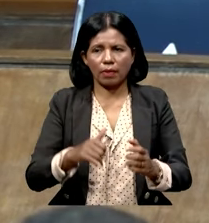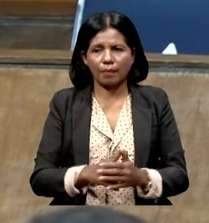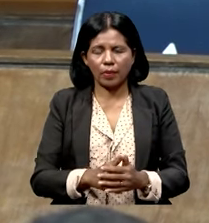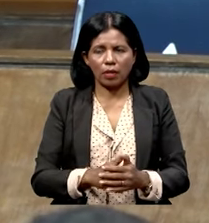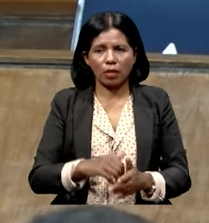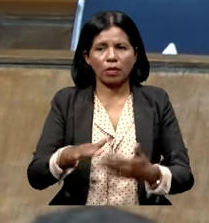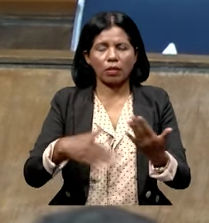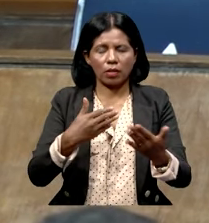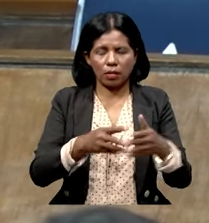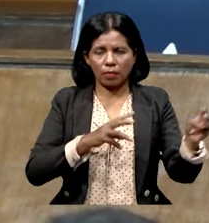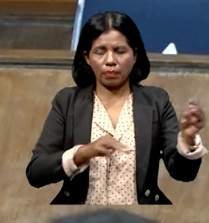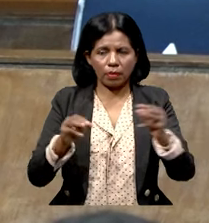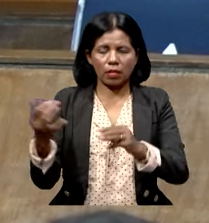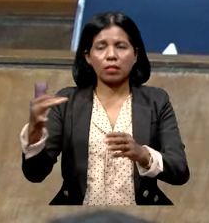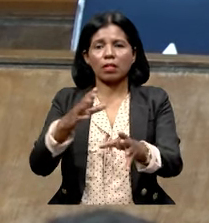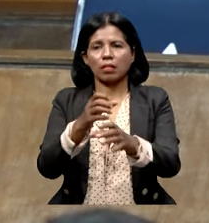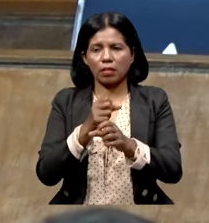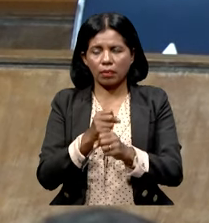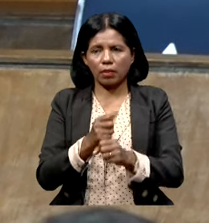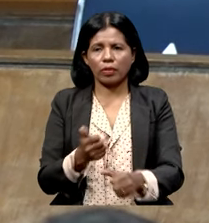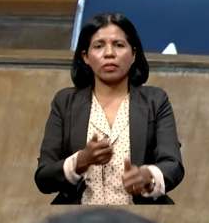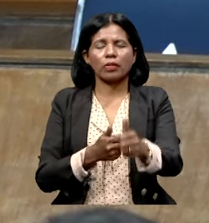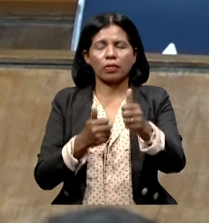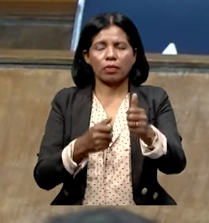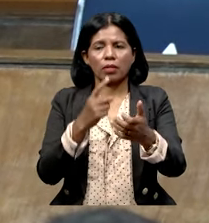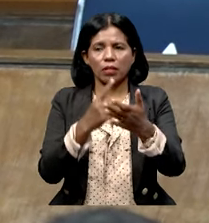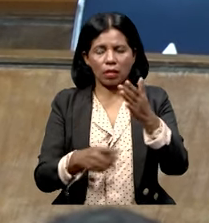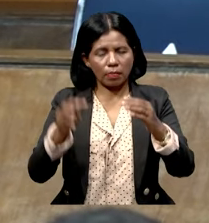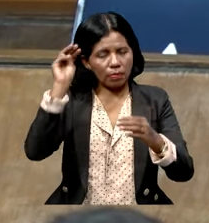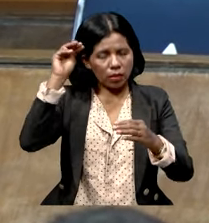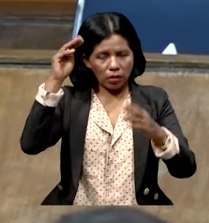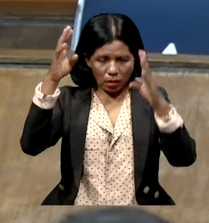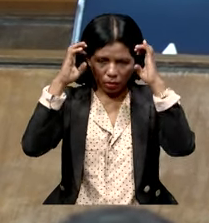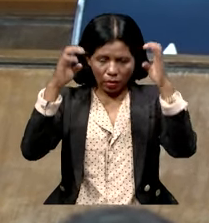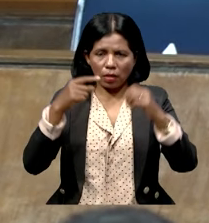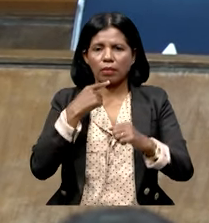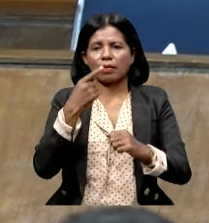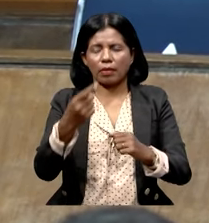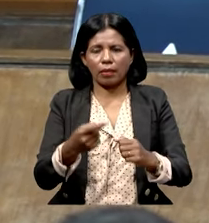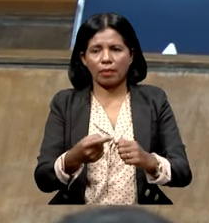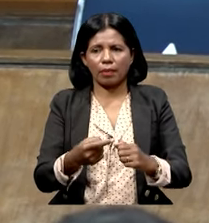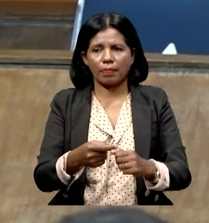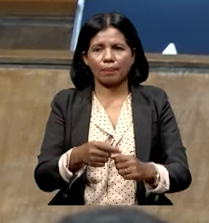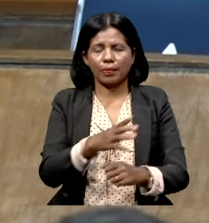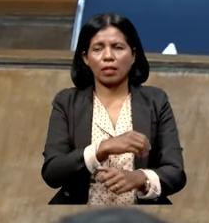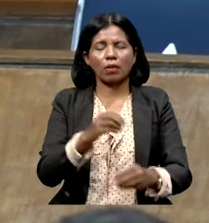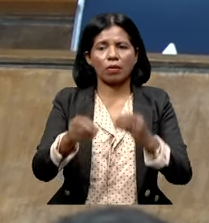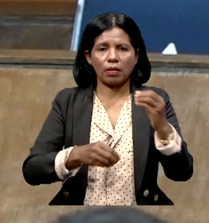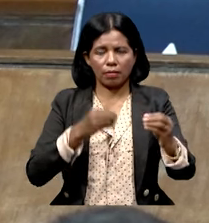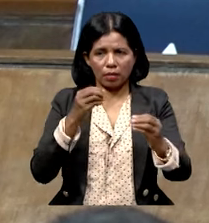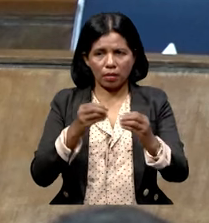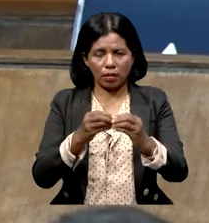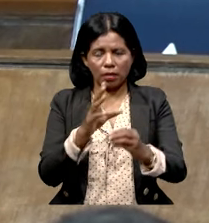total remuneratório que a Sira, mas o Twir, será que o Ministério da Educação pronuncia perante o público sobre